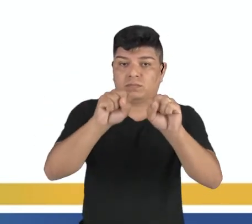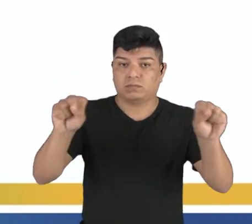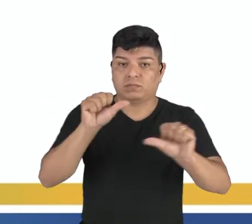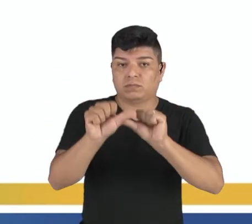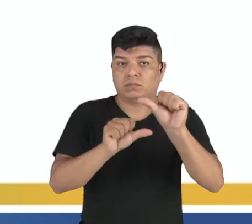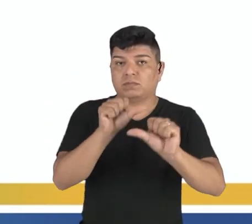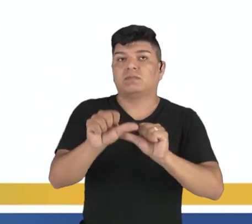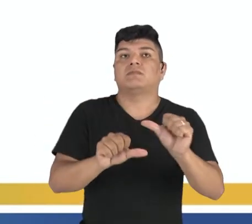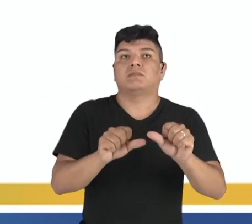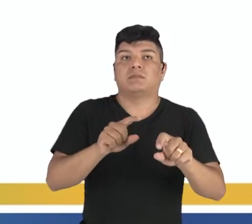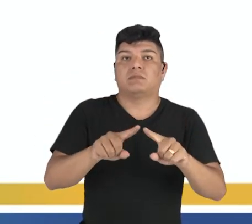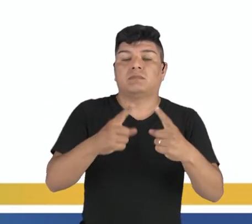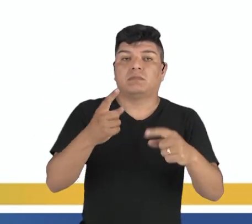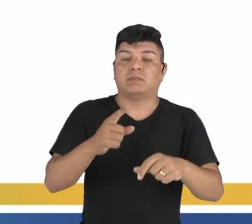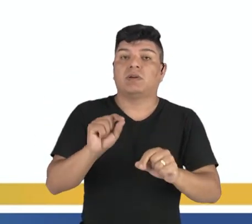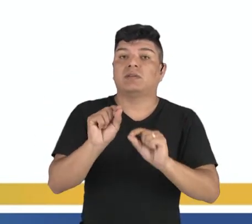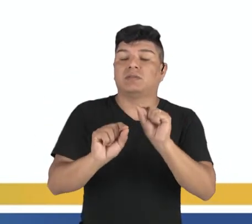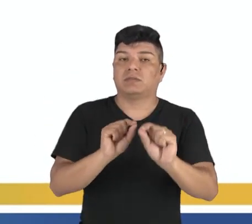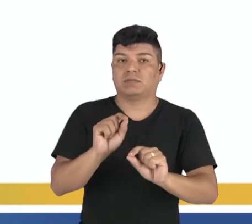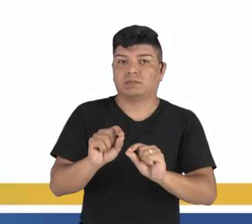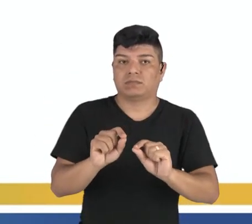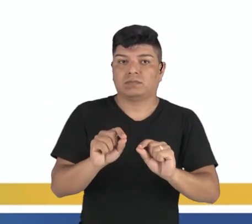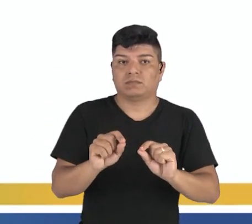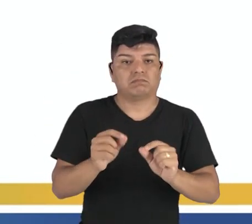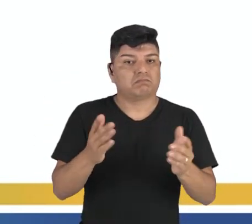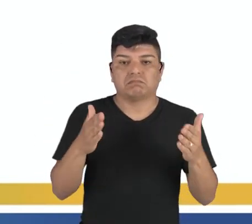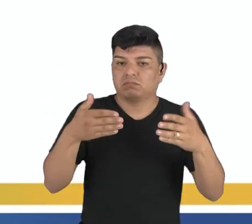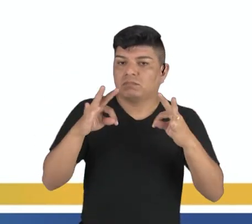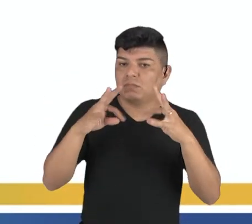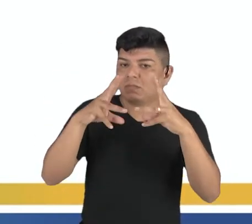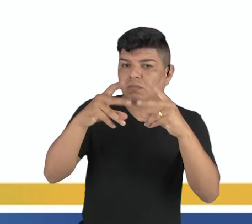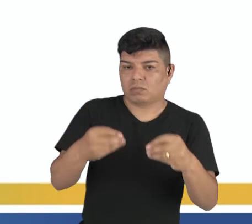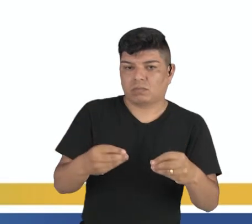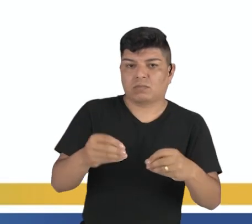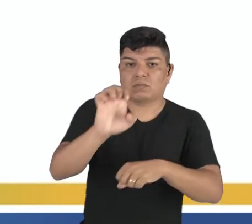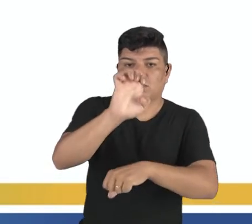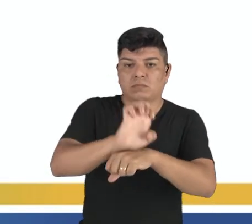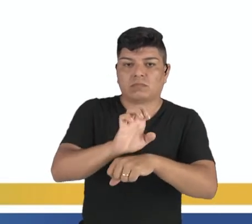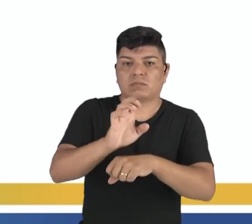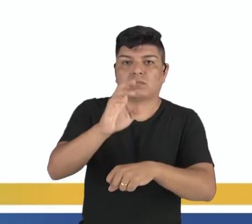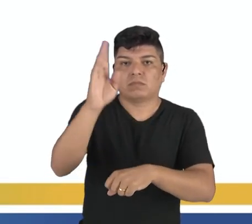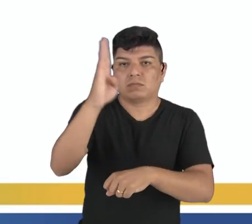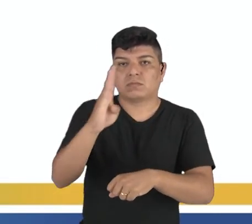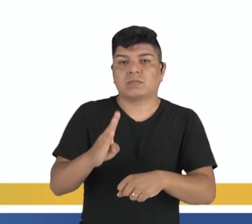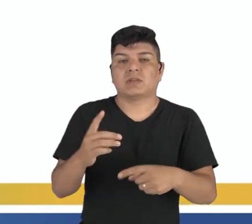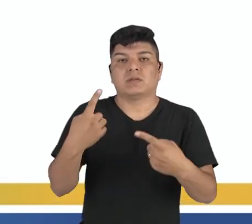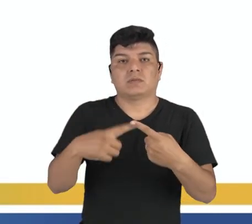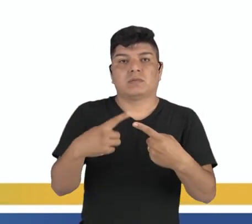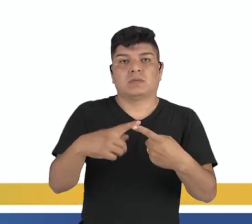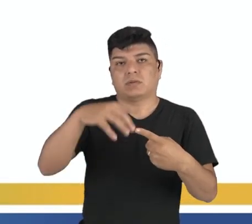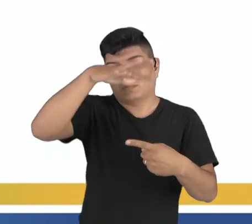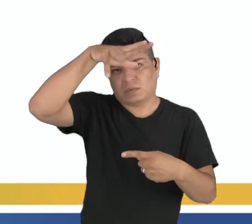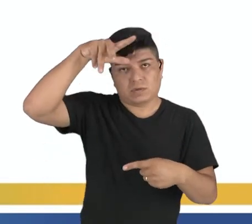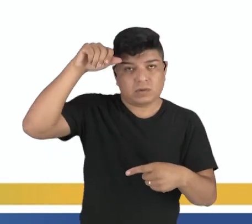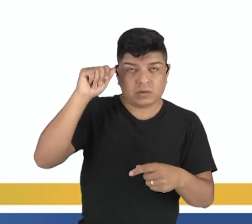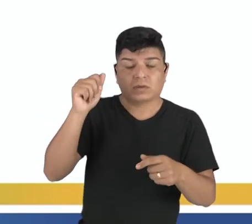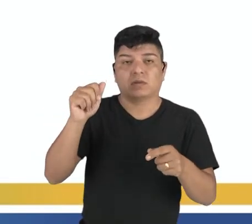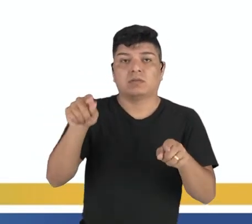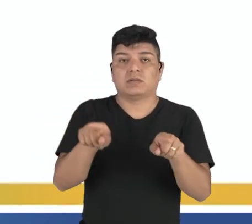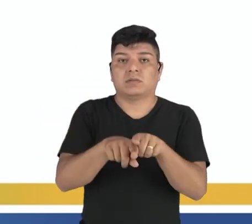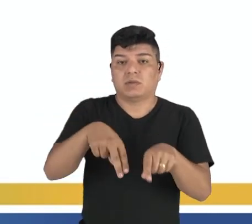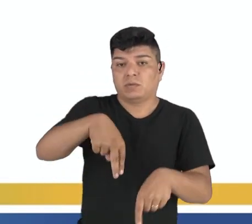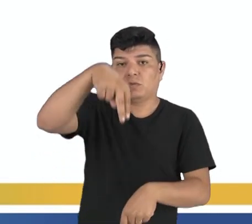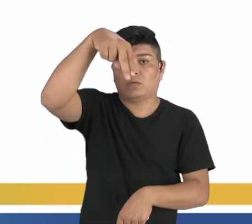alteração temporária, mas que não atingia todos os estados do Brasil, até porque para a Amazônia como para